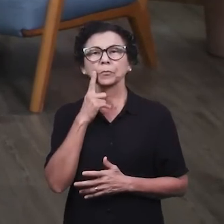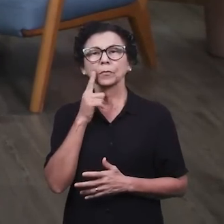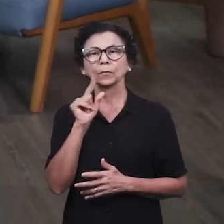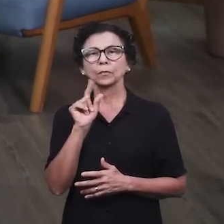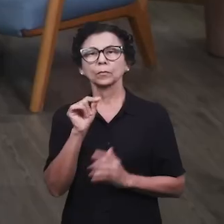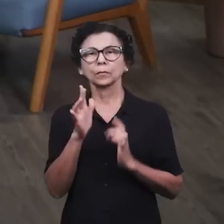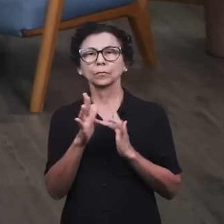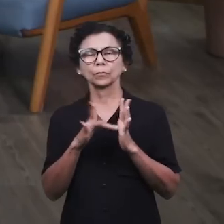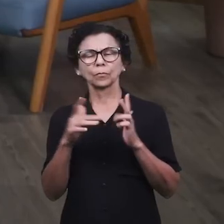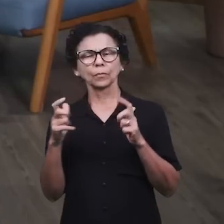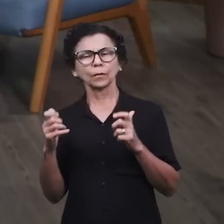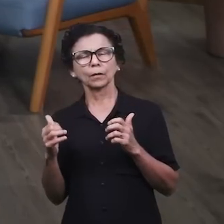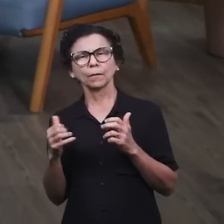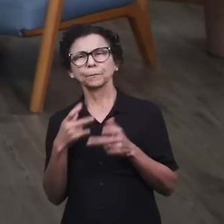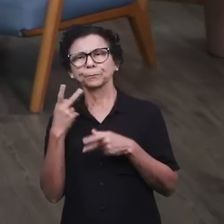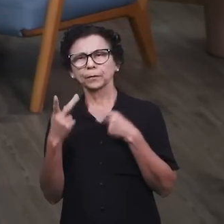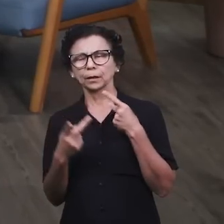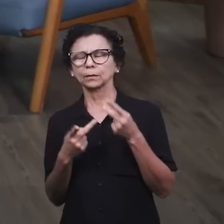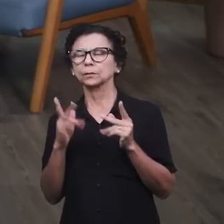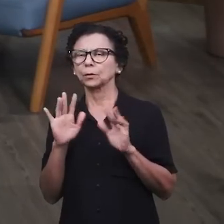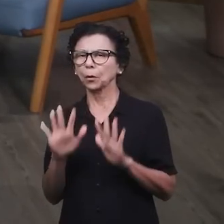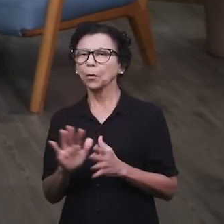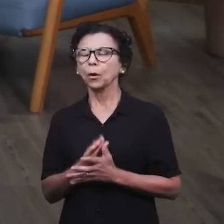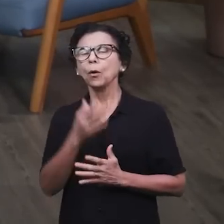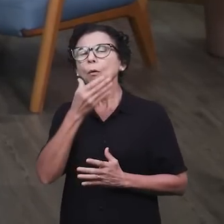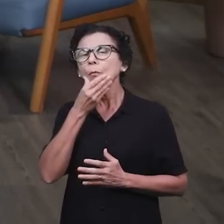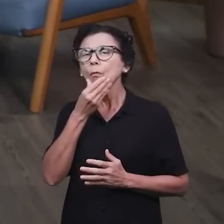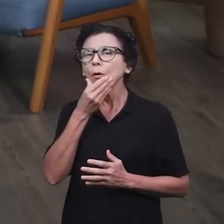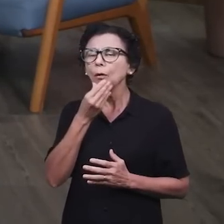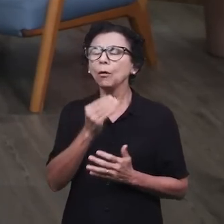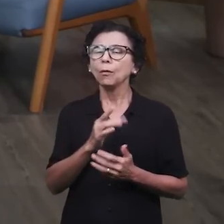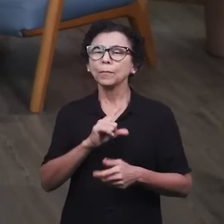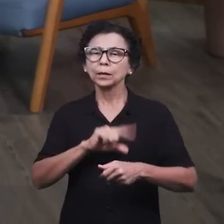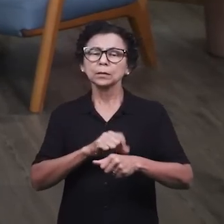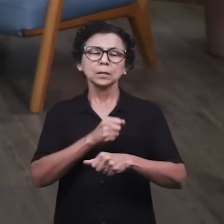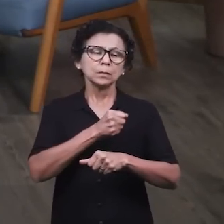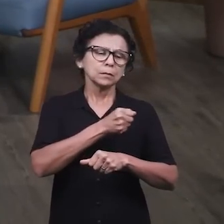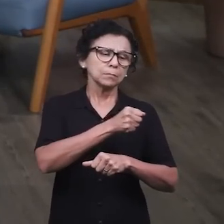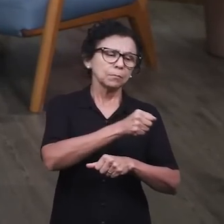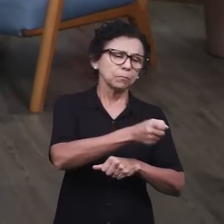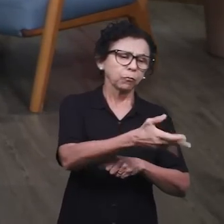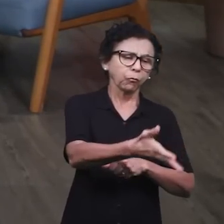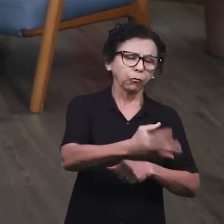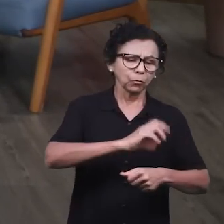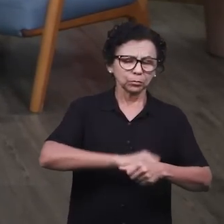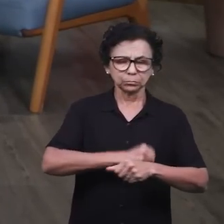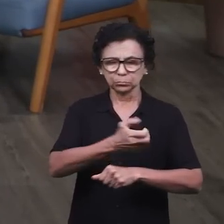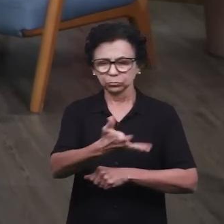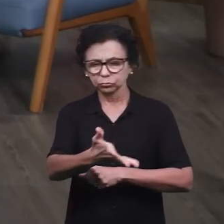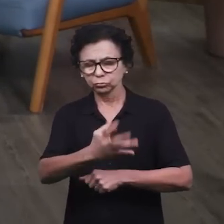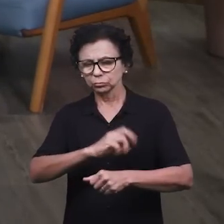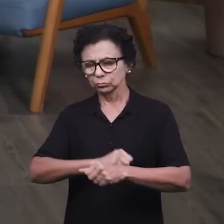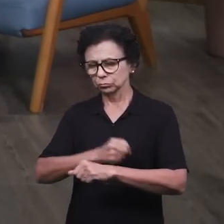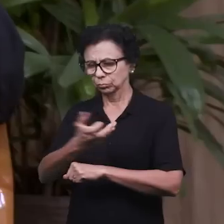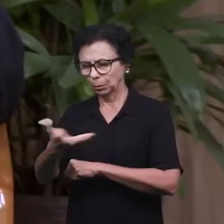semeador. É a primeira parábola que aparece em Mateus 13. E nessa parábola que é